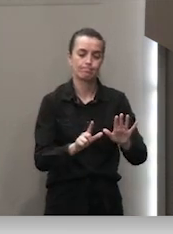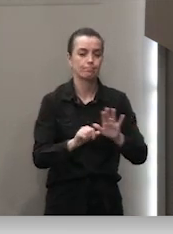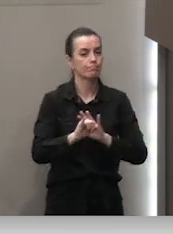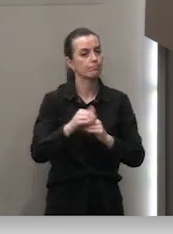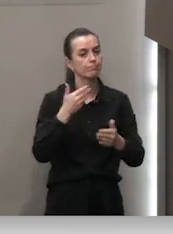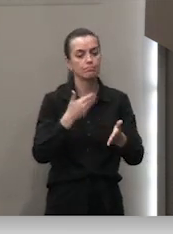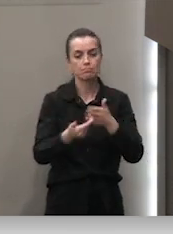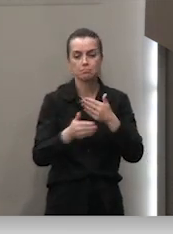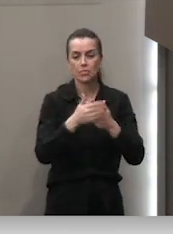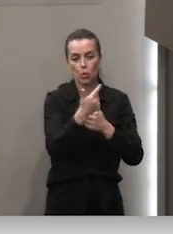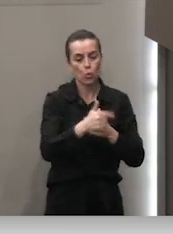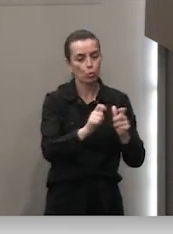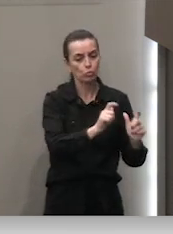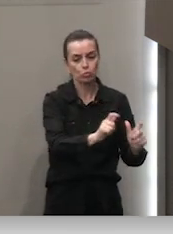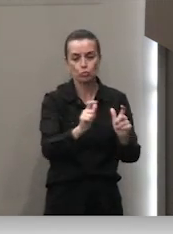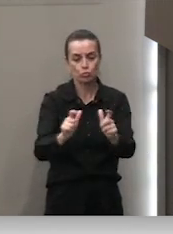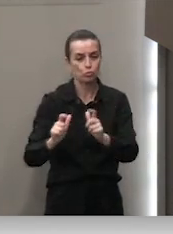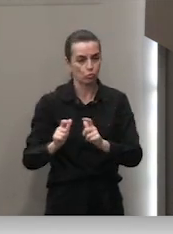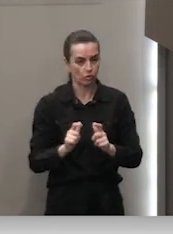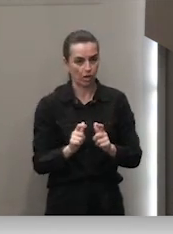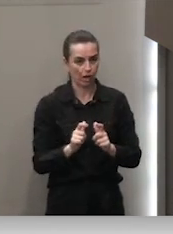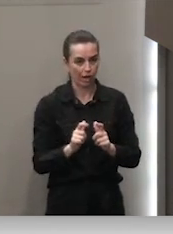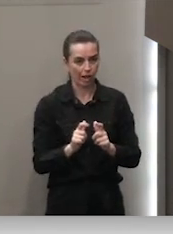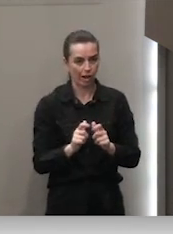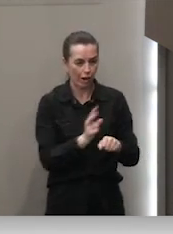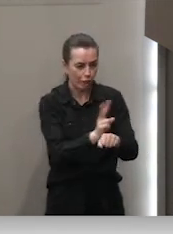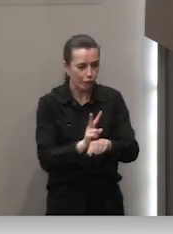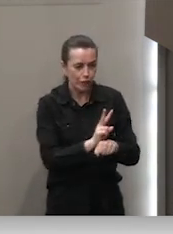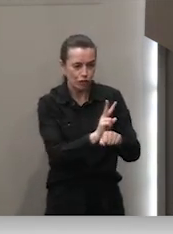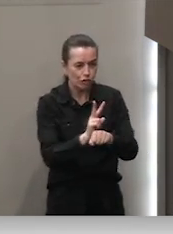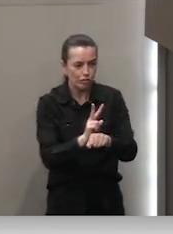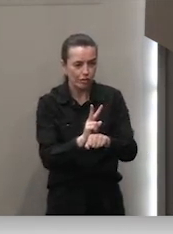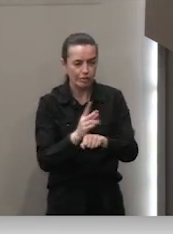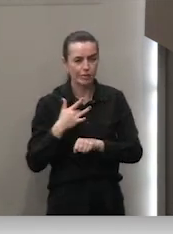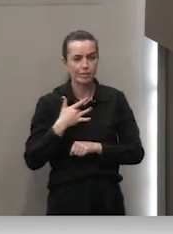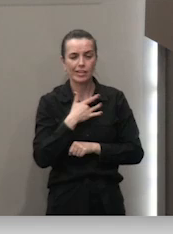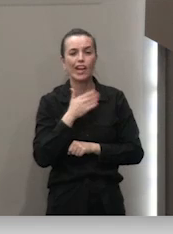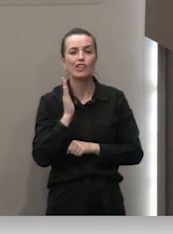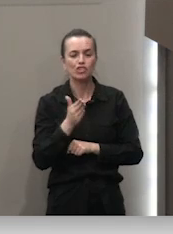órgão de saúde em Passo Fundo, a vigilância já tinha fechado.